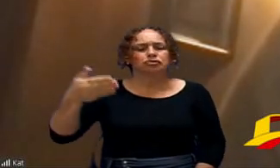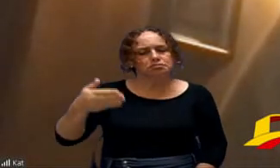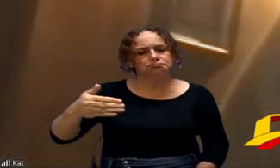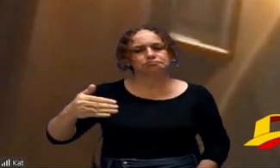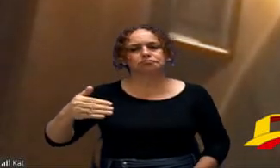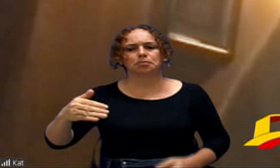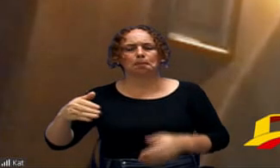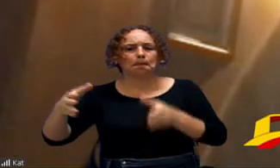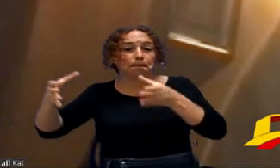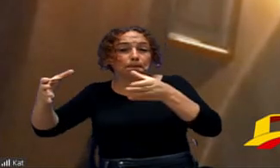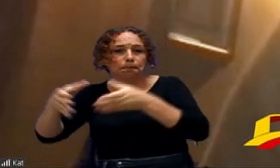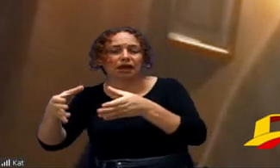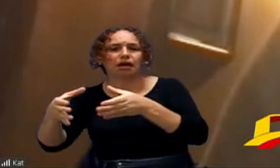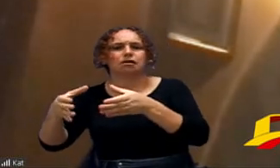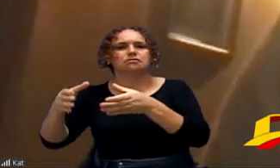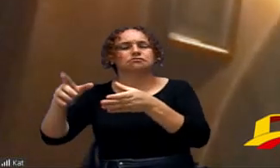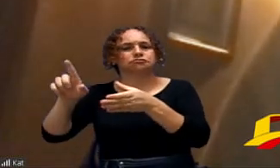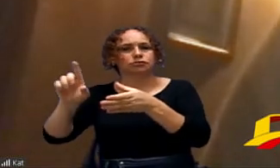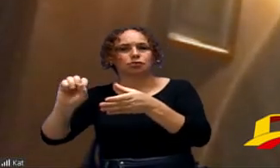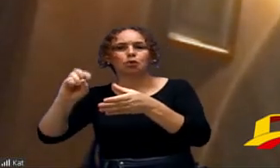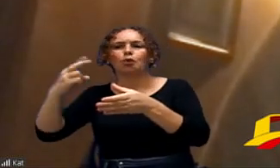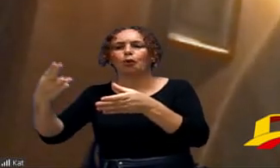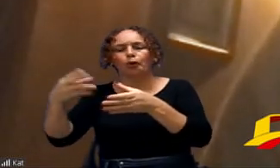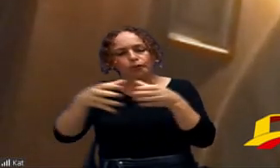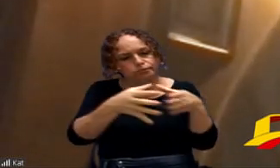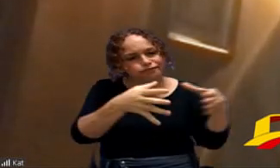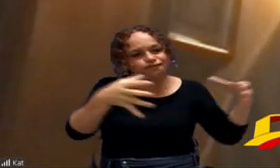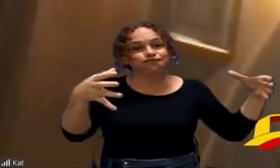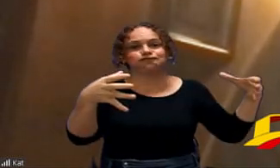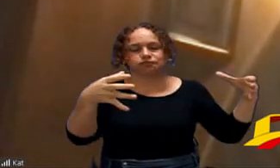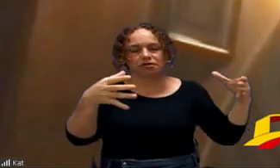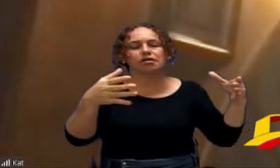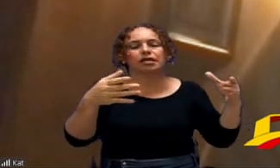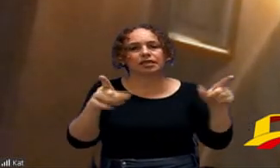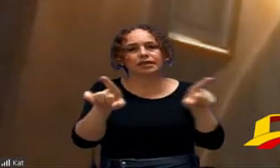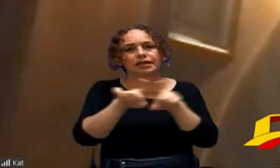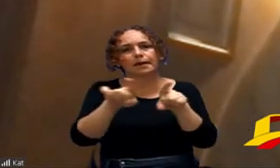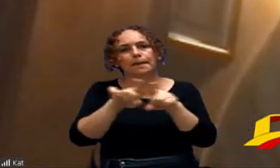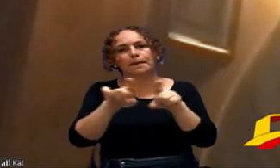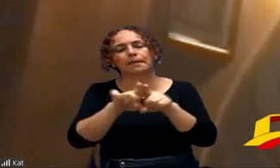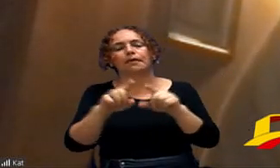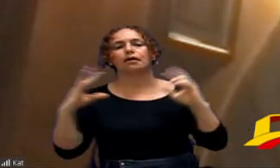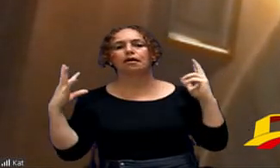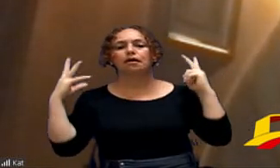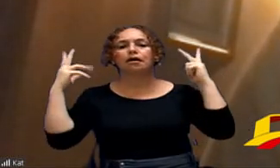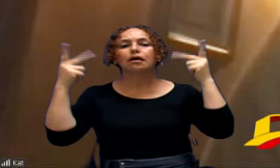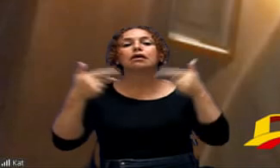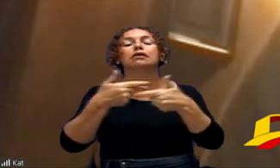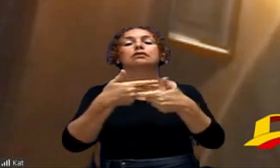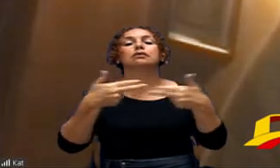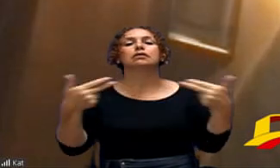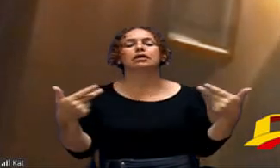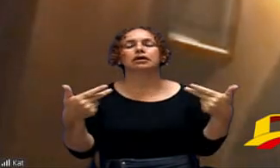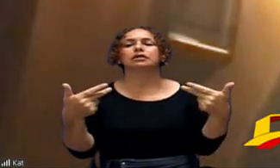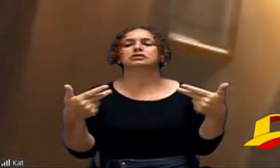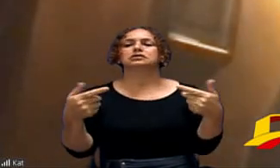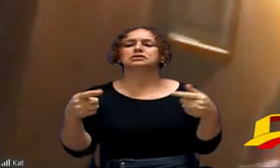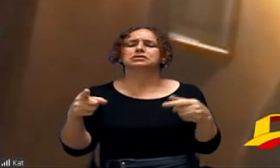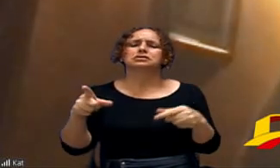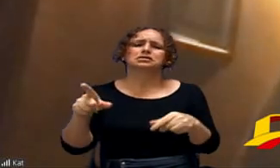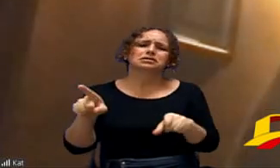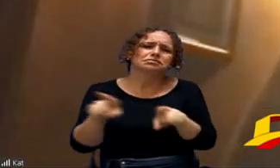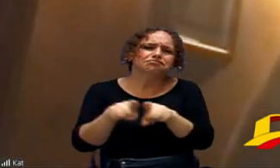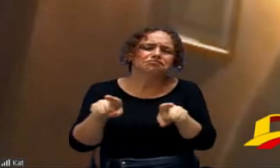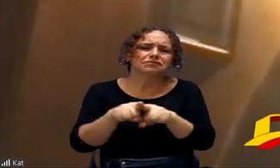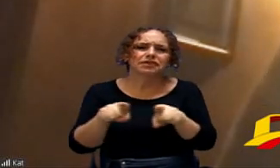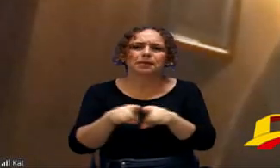uma comunidade que adora ele. E com animais que não têm capacidade, têm